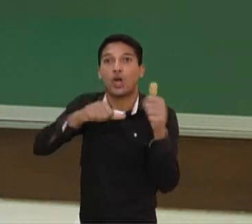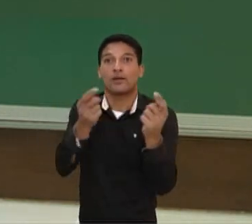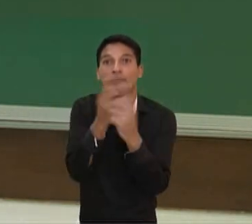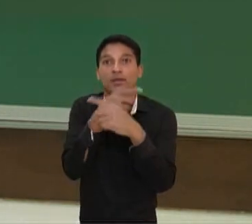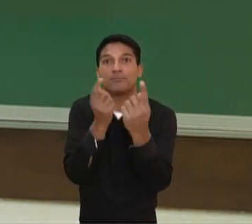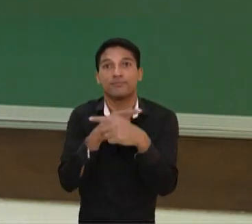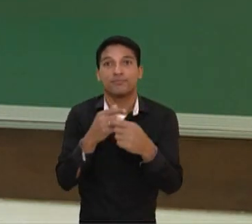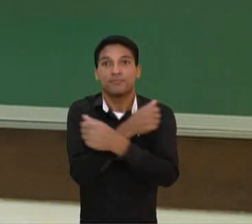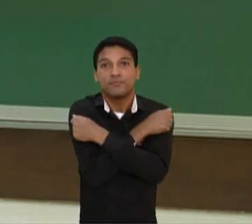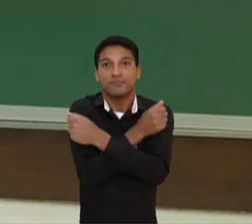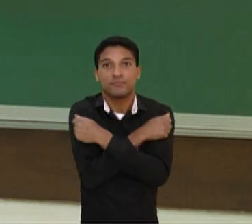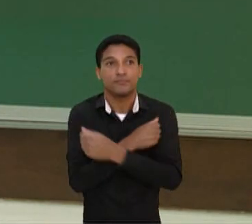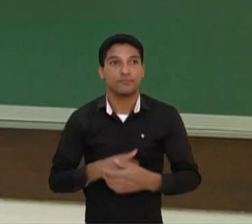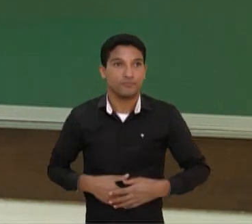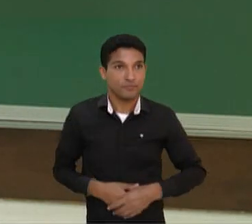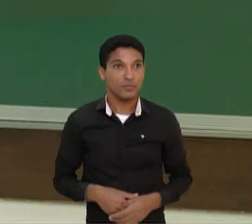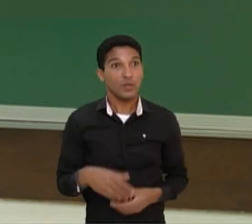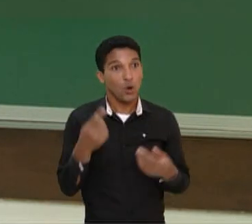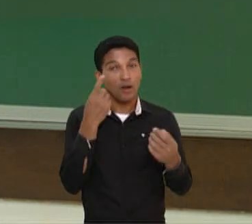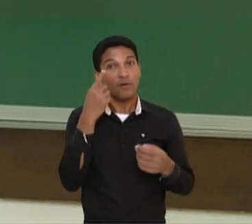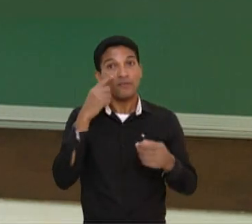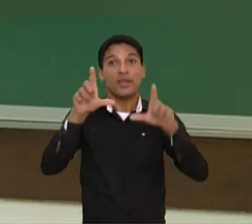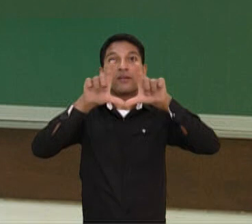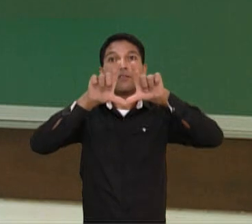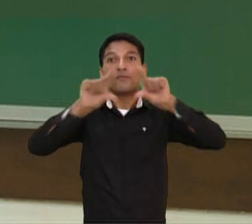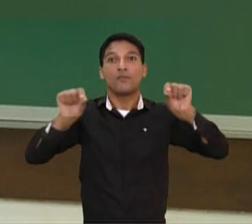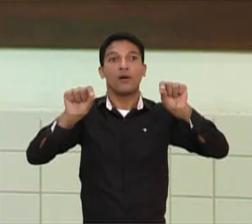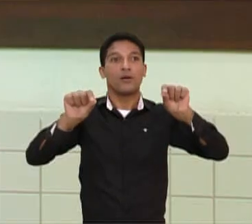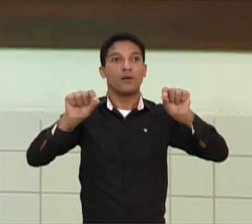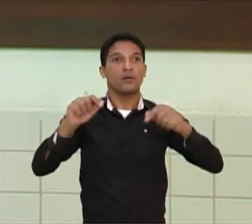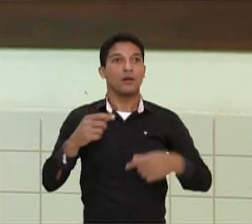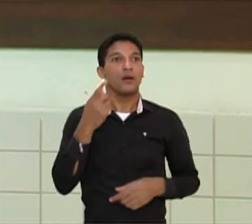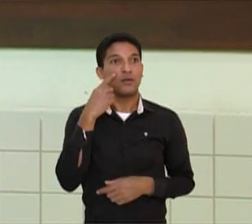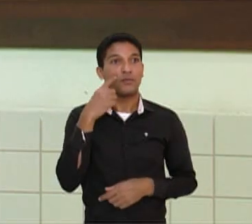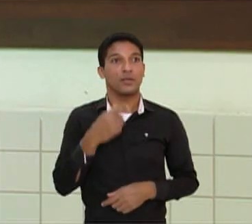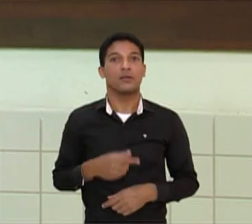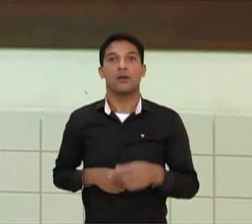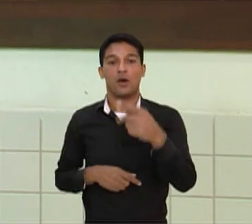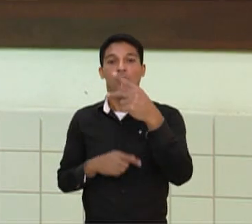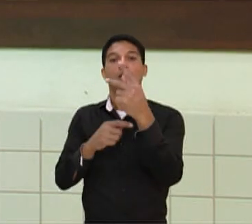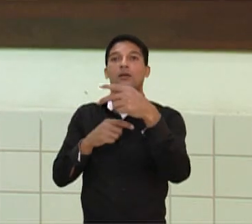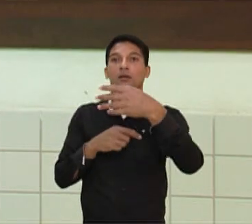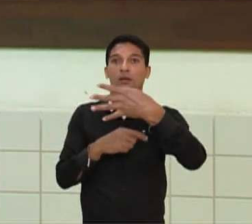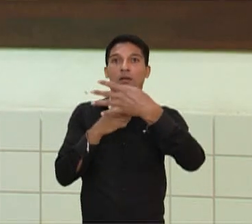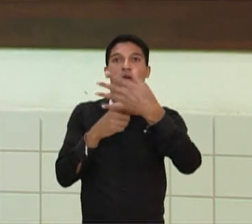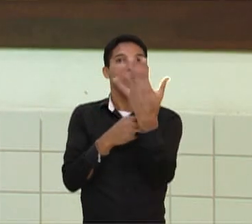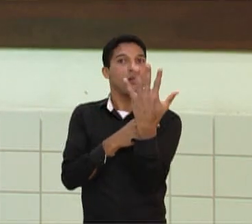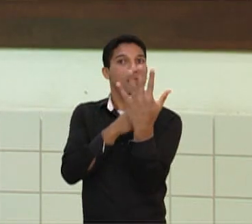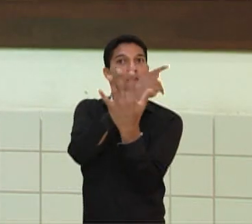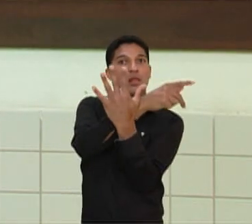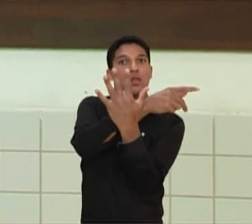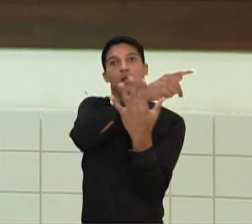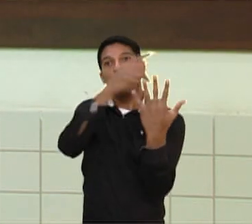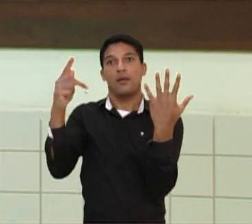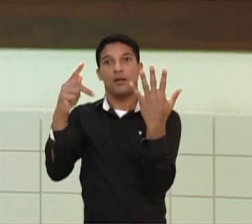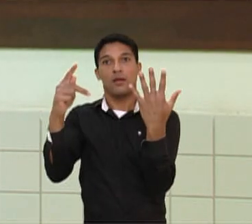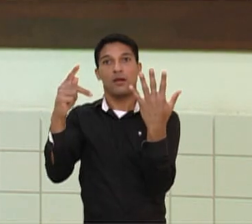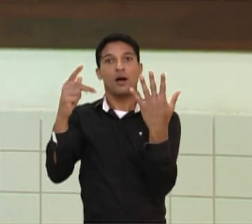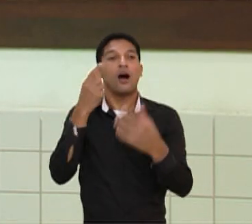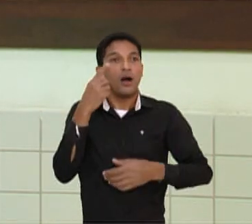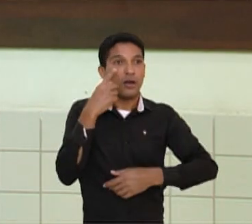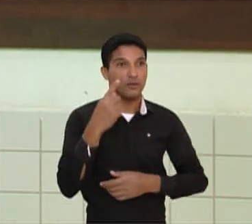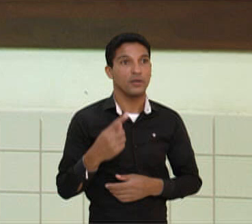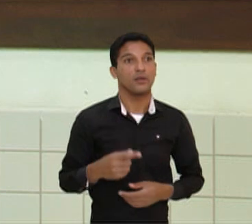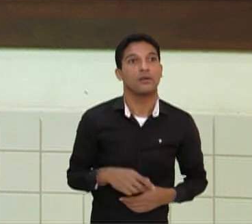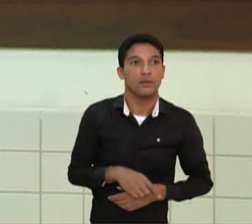elementos tomados de P a P, nesse caso eu tinha 4 elementos que iam se abraçar lá de 2 em 2, então